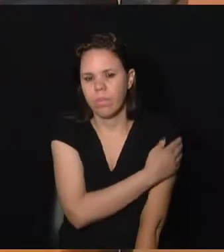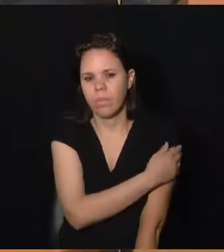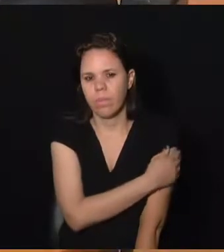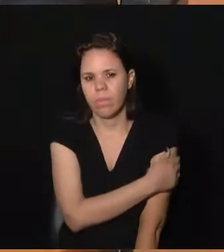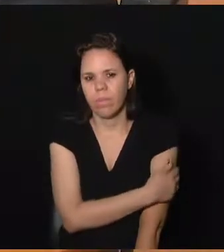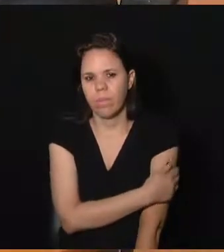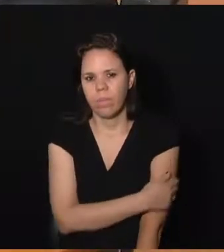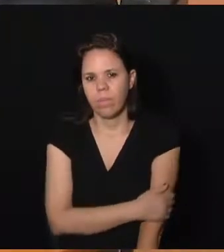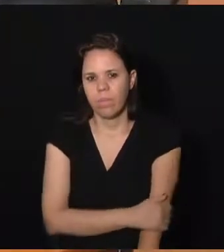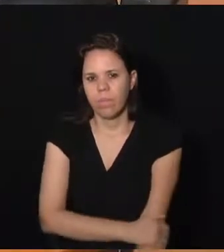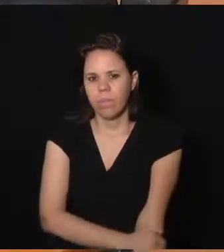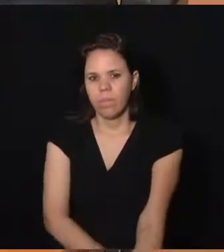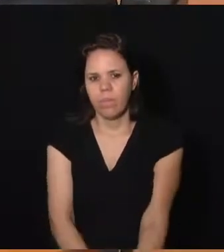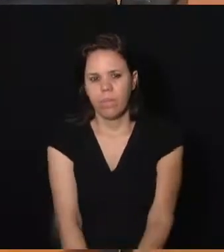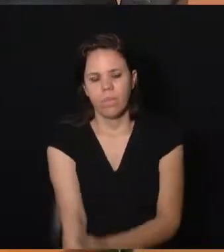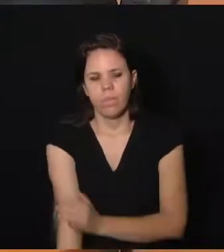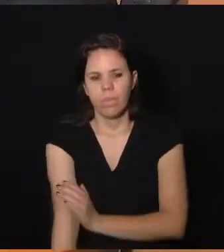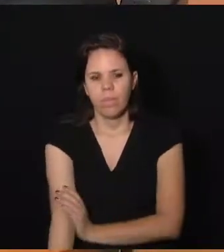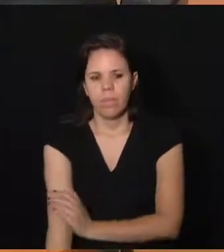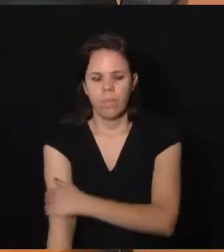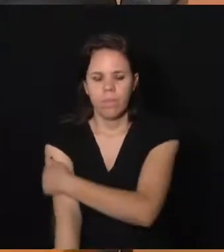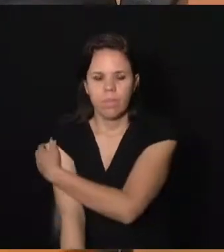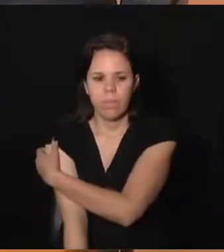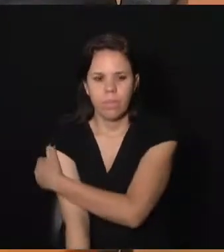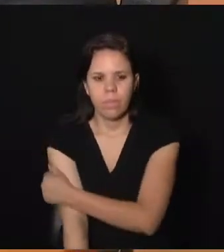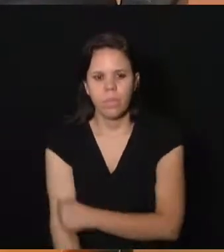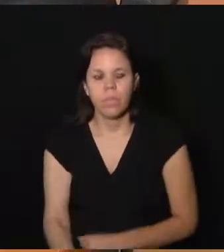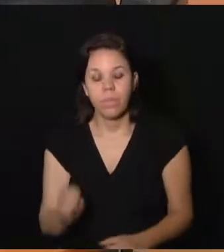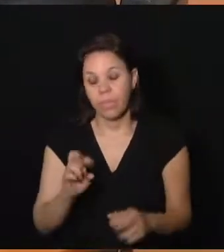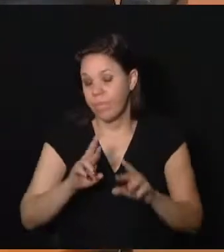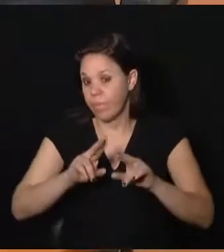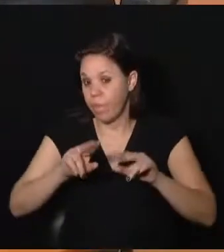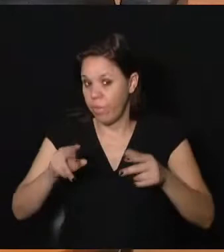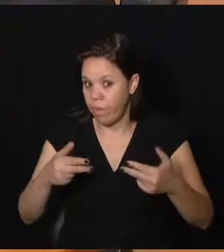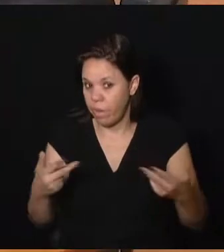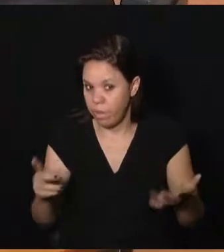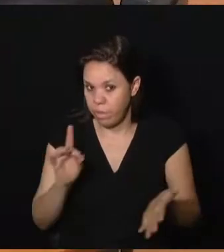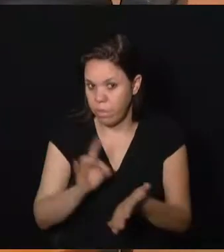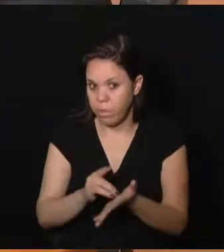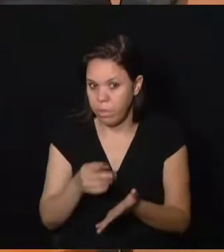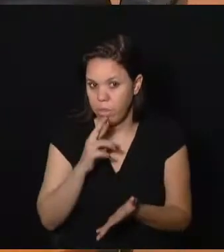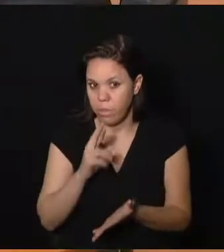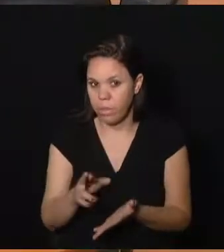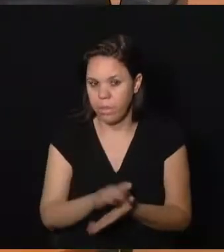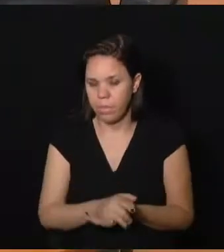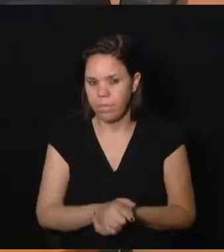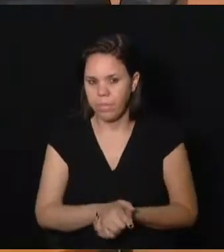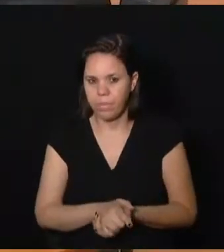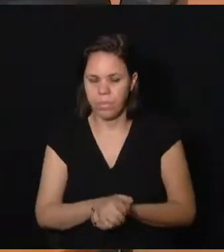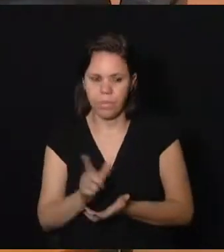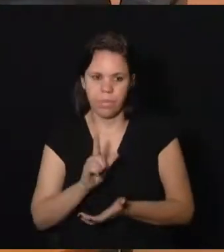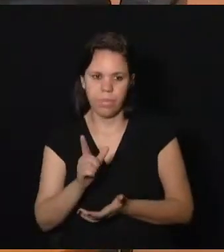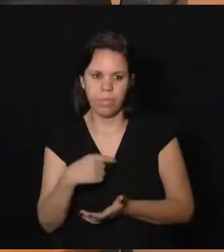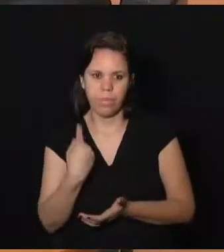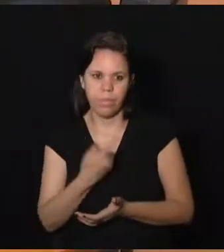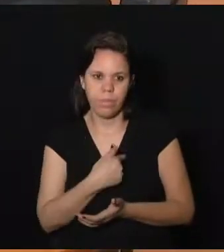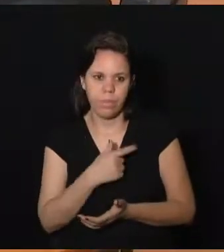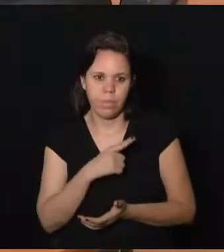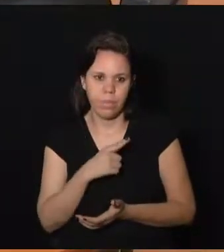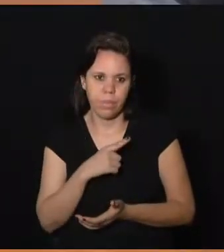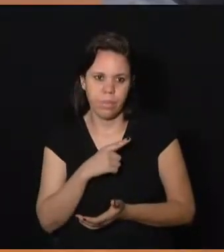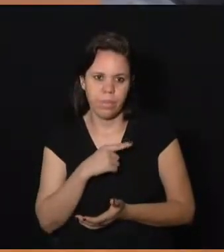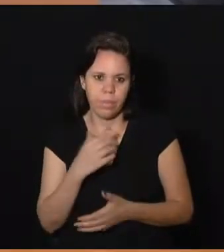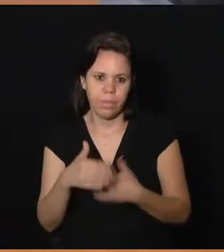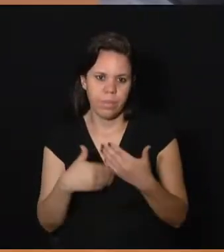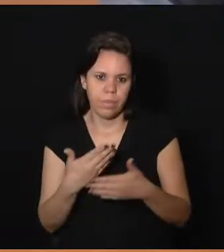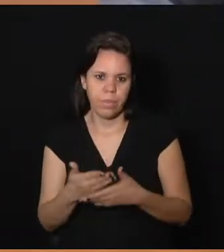Na realidade, se me permite até fazer, eu acho que isso é uma série de fatores, né? É óbvio que a gente tem que cada